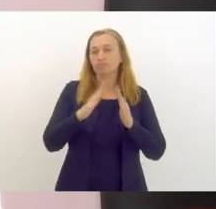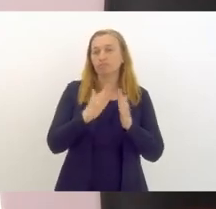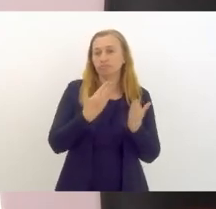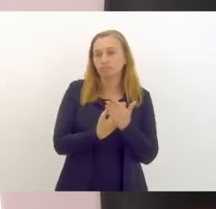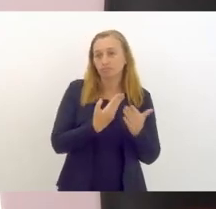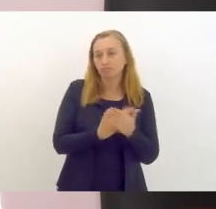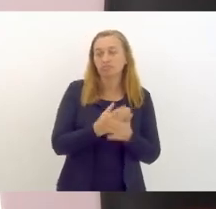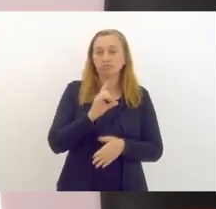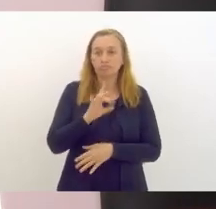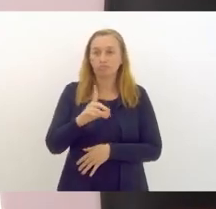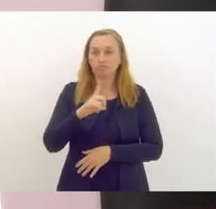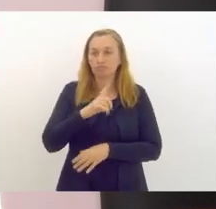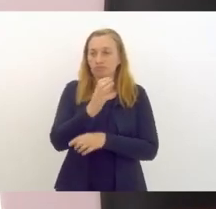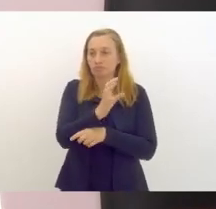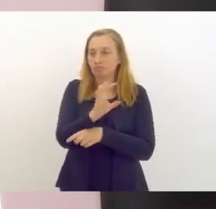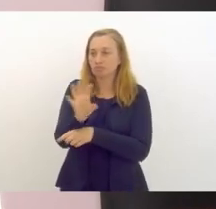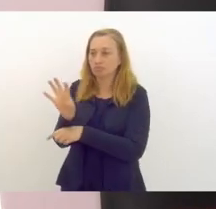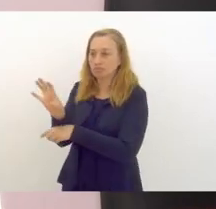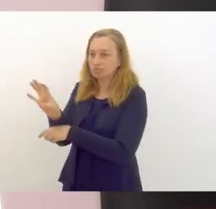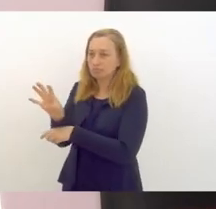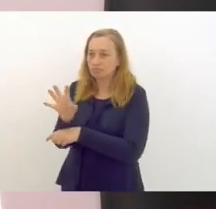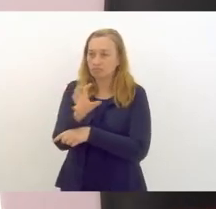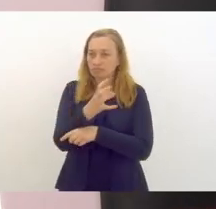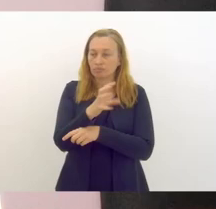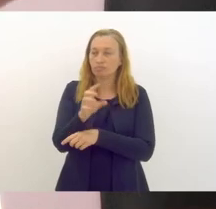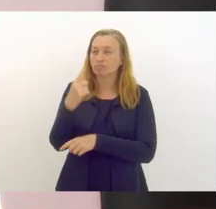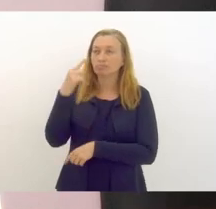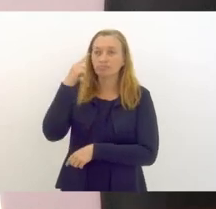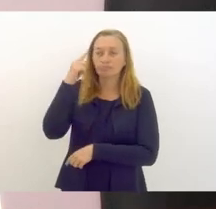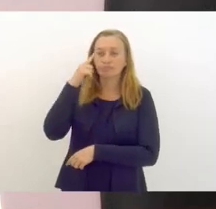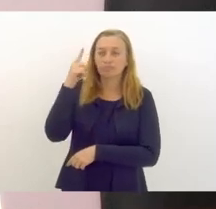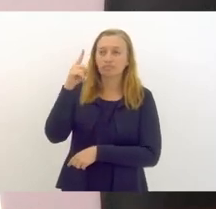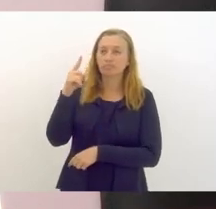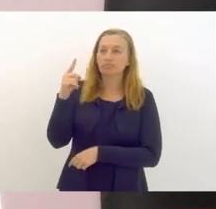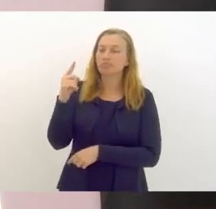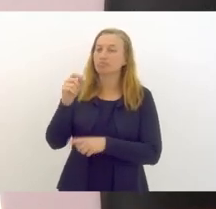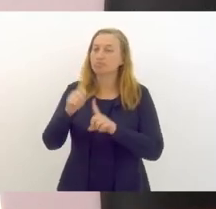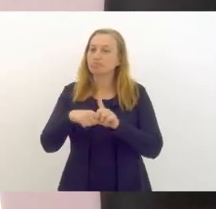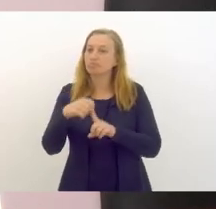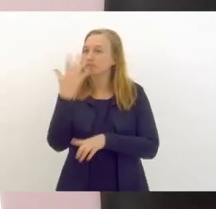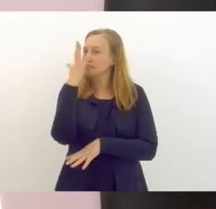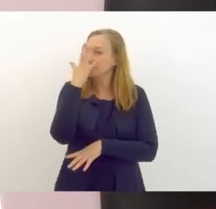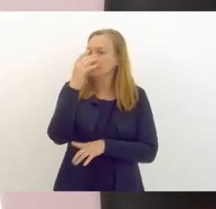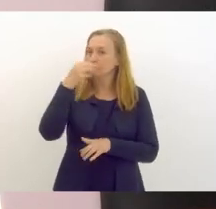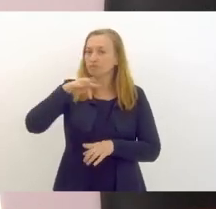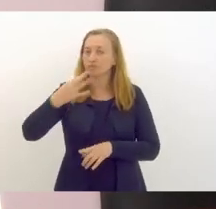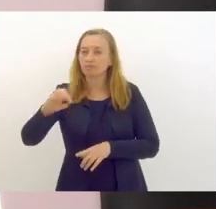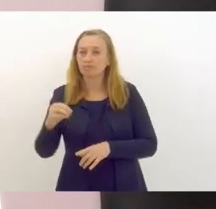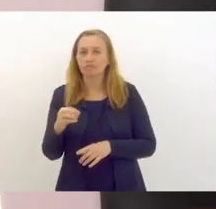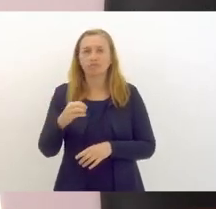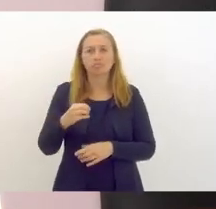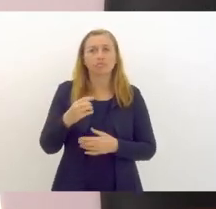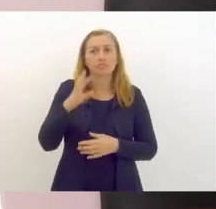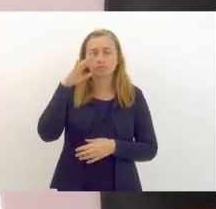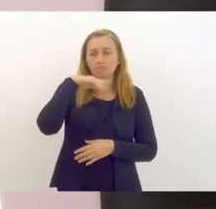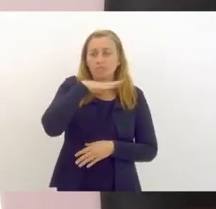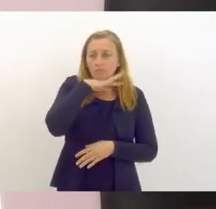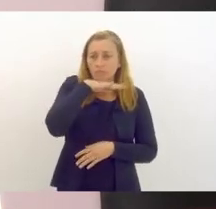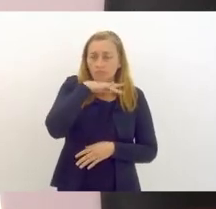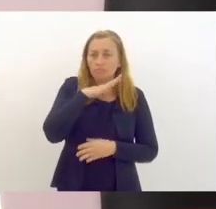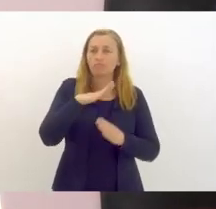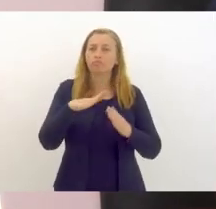somente ventiladores. A gente pensar no verão, né, de fevereiro, março, é insuportável estudar numa escola